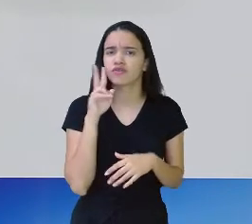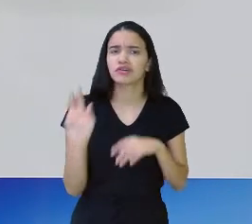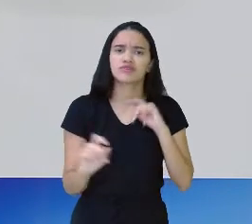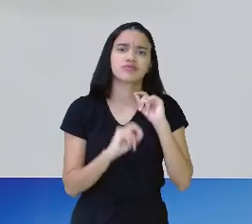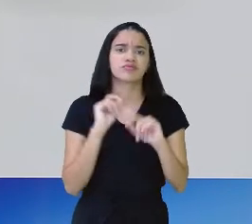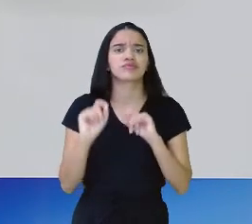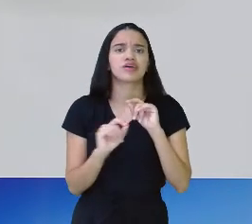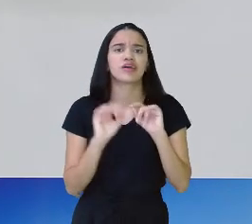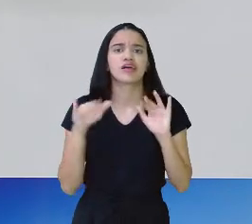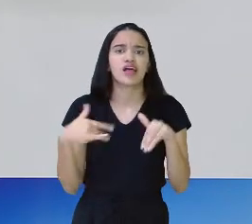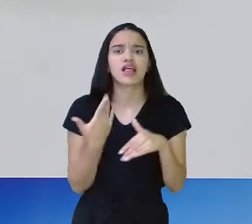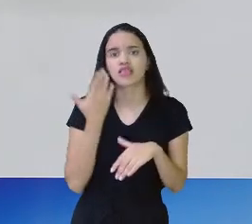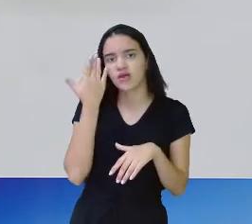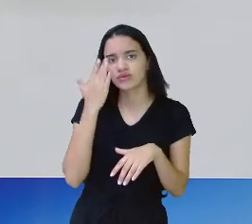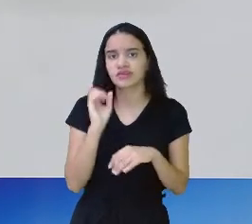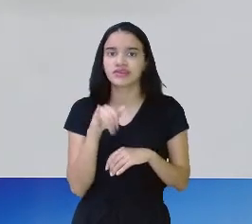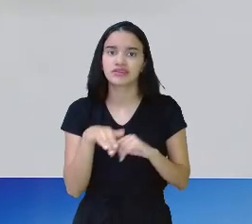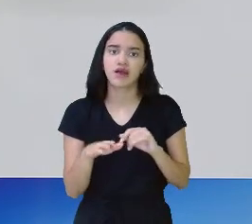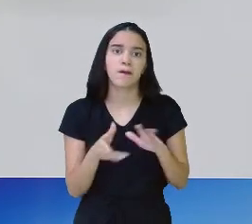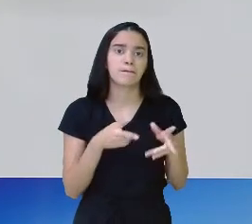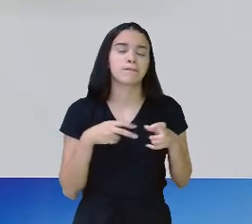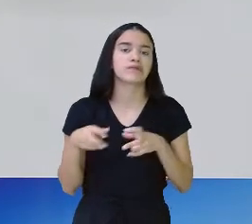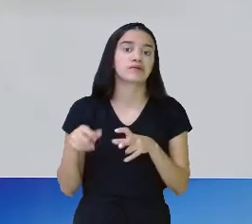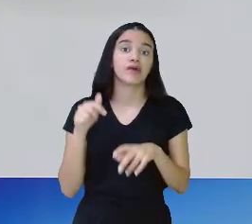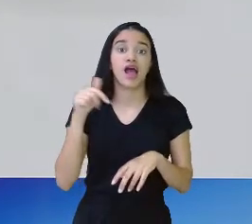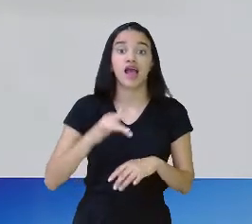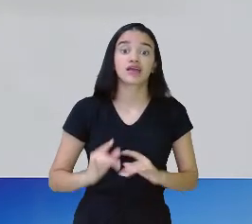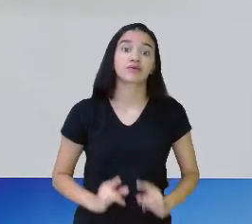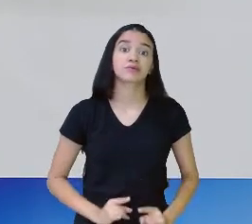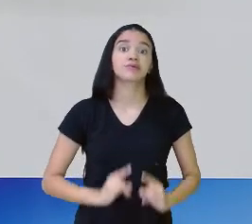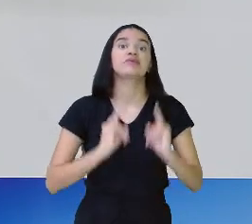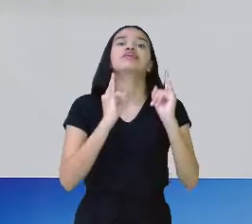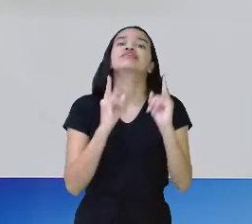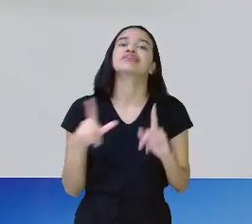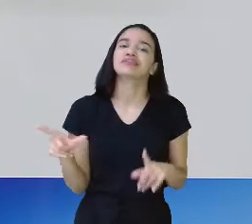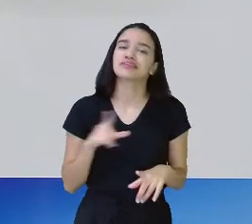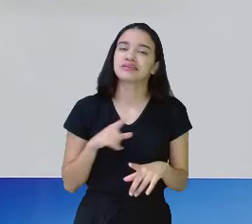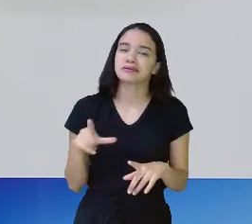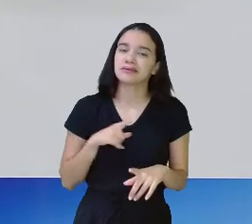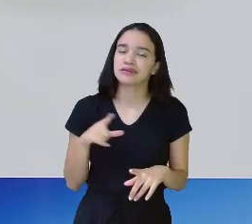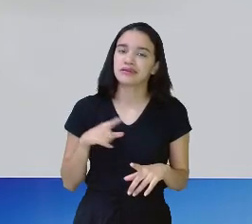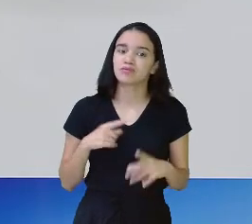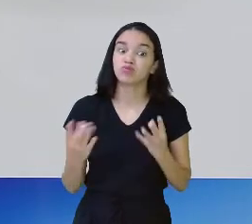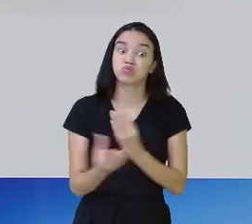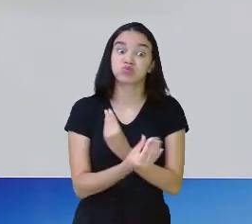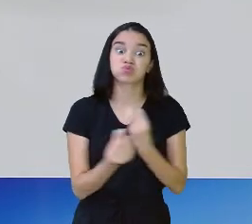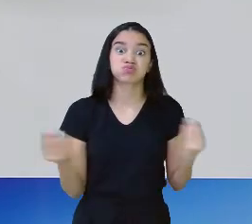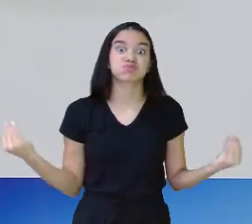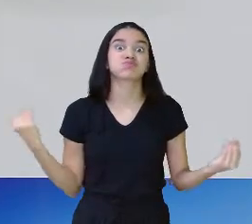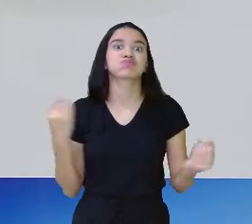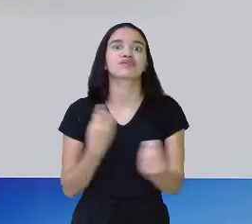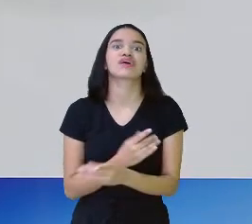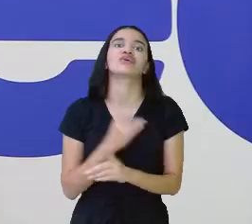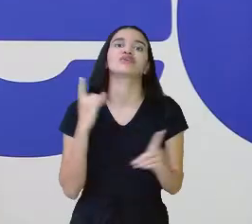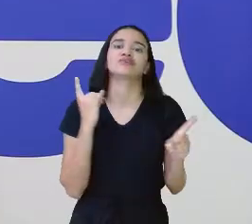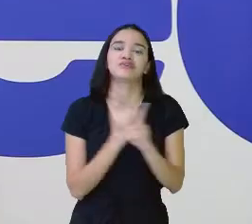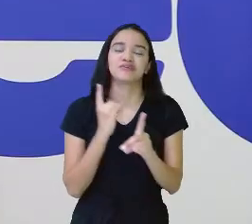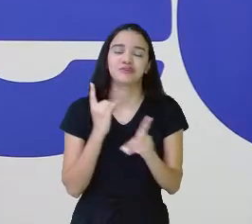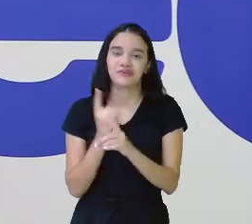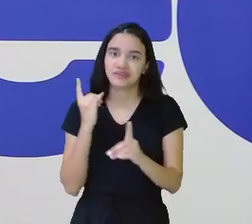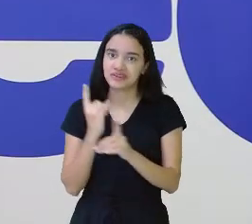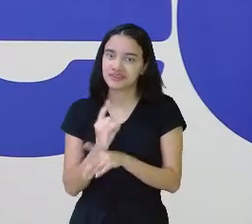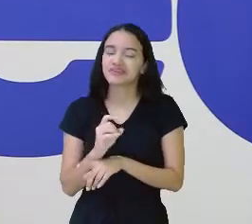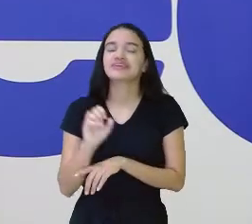não sei se você já percebeu, mas aqui no prédio da EMAD tem um bocado, já encontrei. Tem sim,